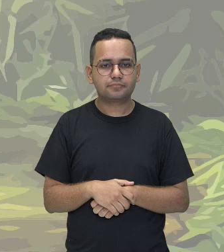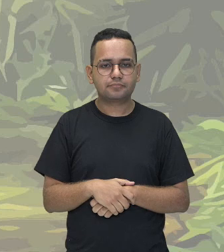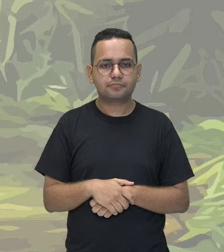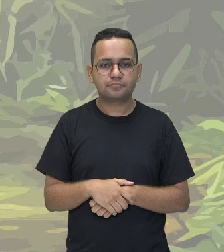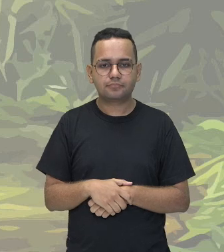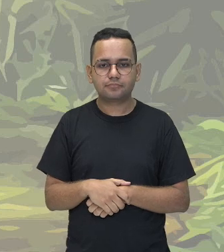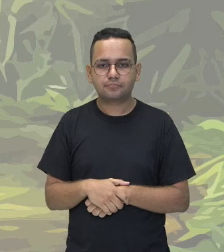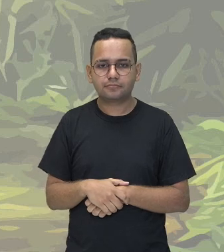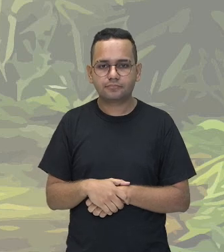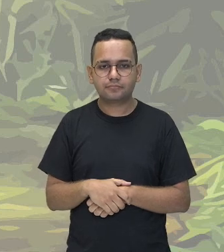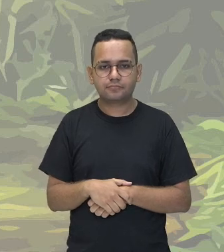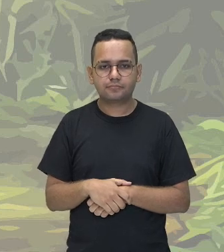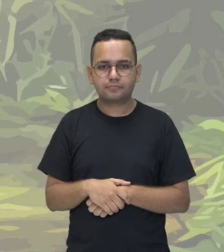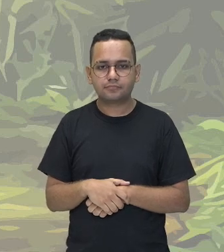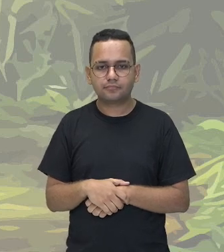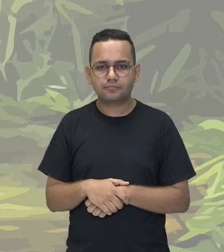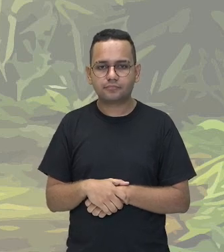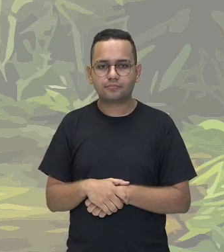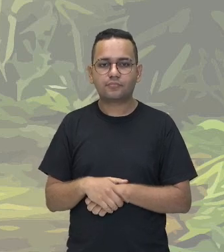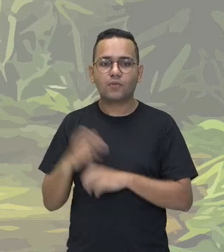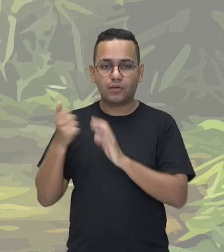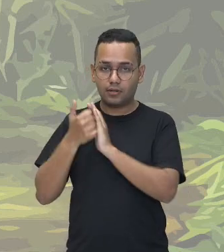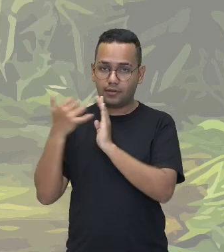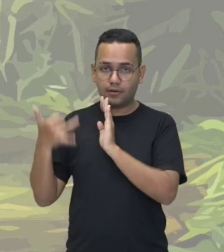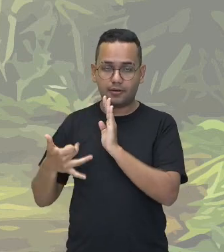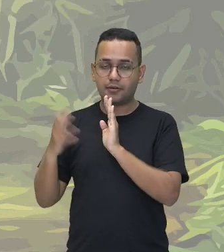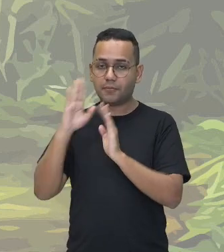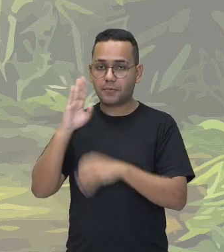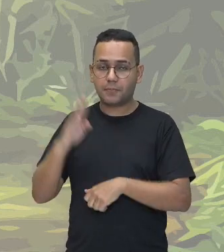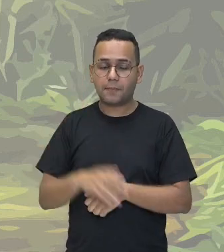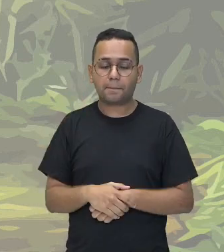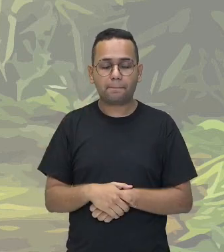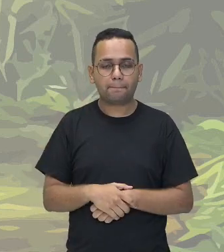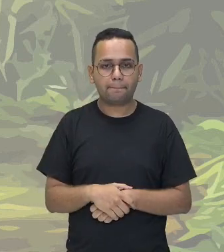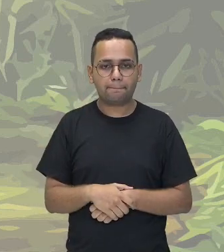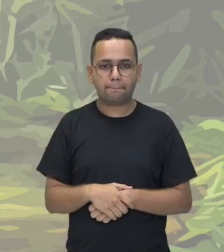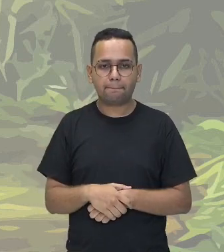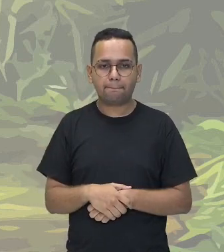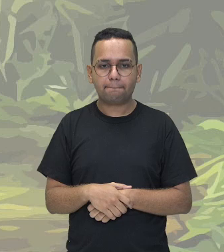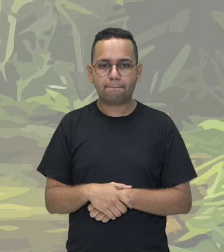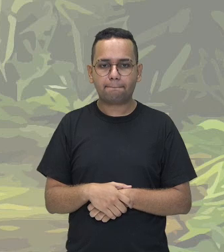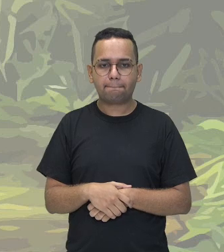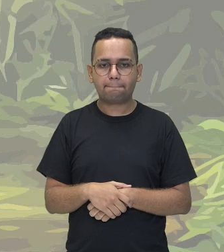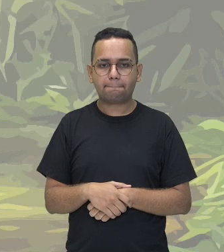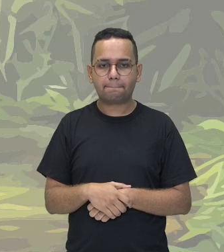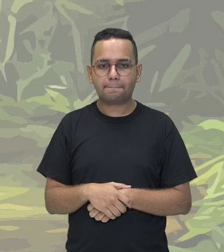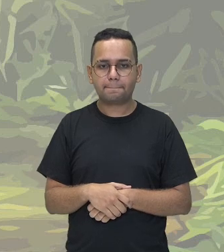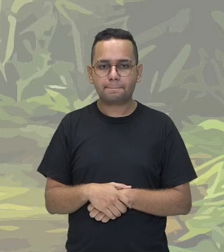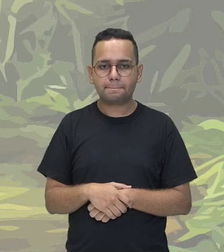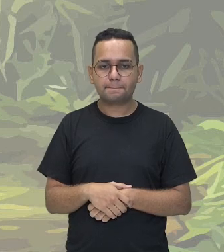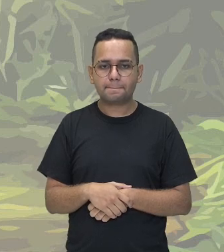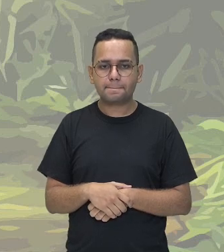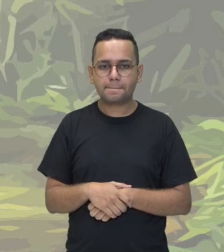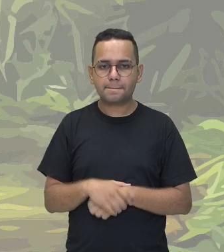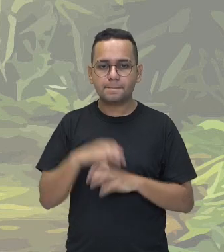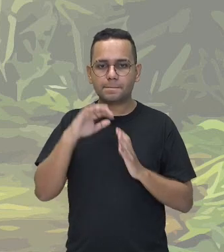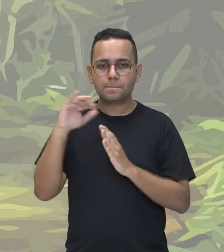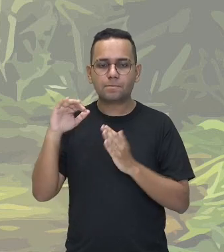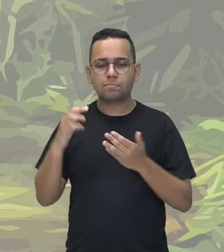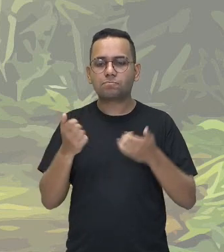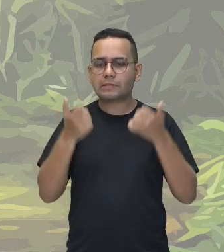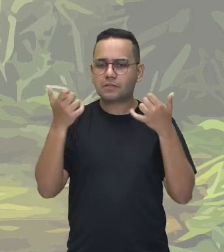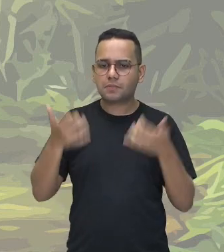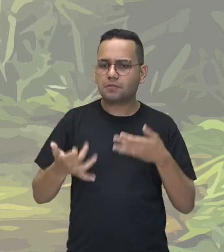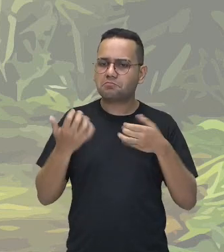reino vegetal são essas. E a gente começou a falar das plantas mais primitivas,